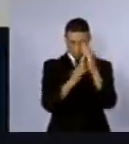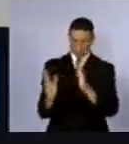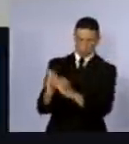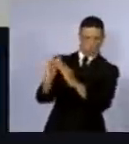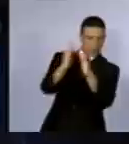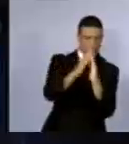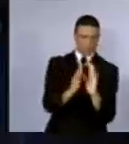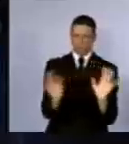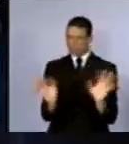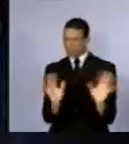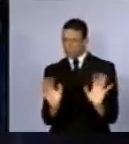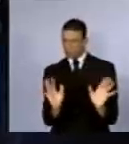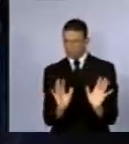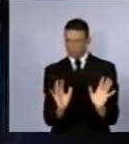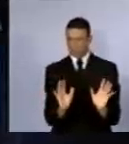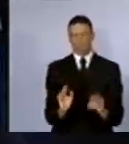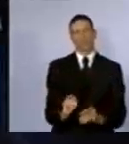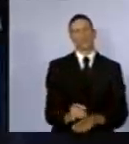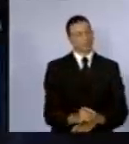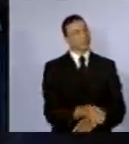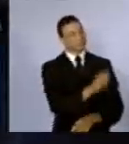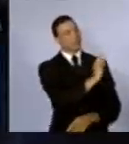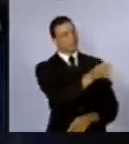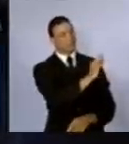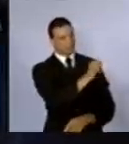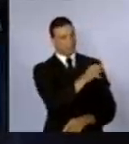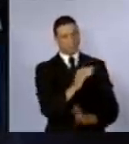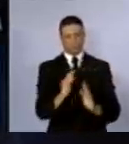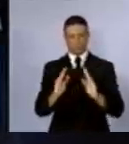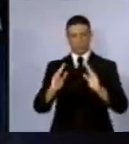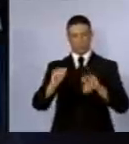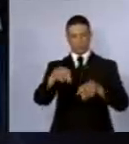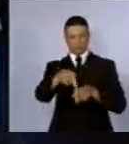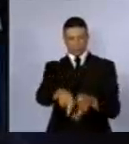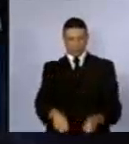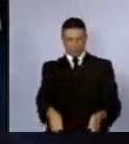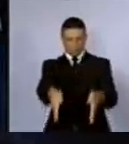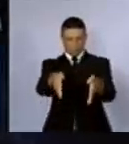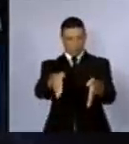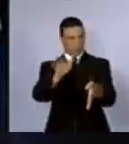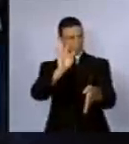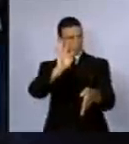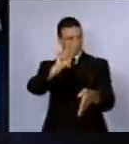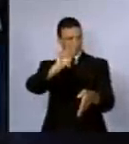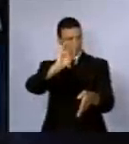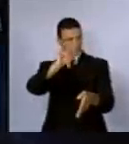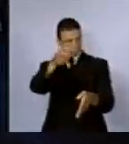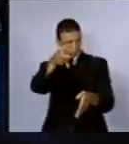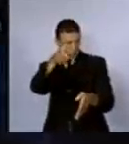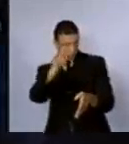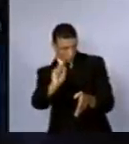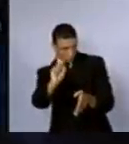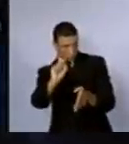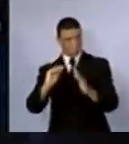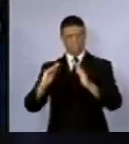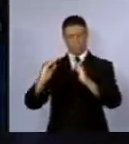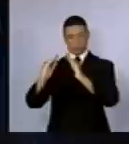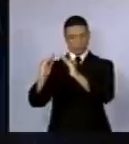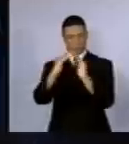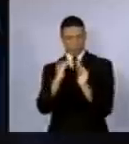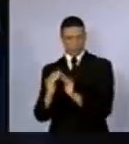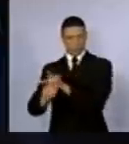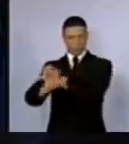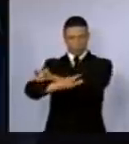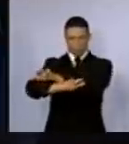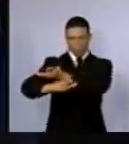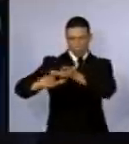uso. A faixa de segurança ela é definida, né, na fase de licenciamento, é definida essa faixa, por isso que existe toda a fase de